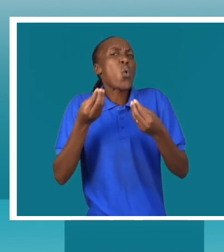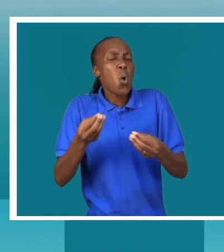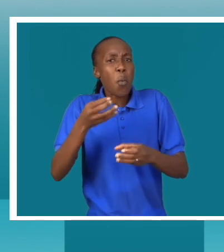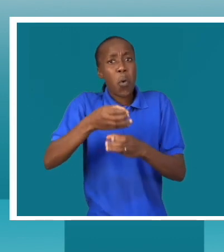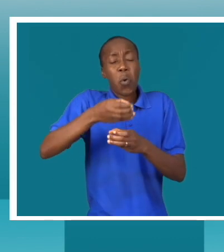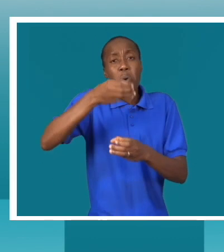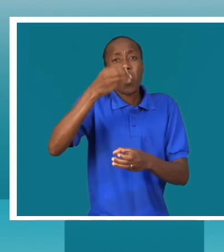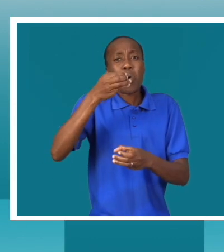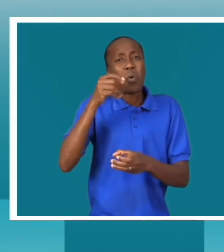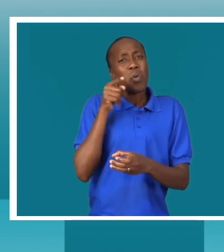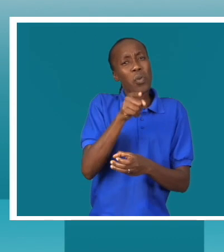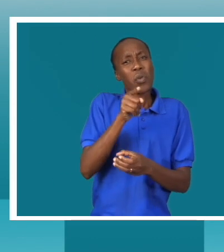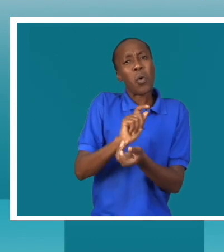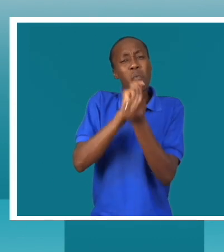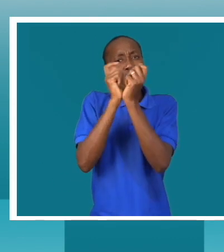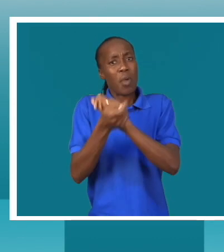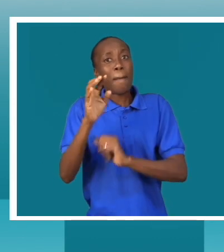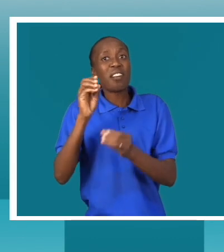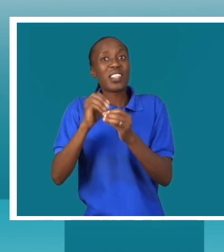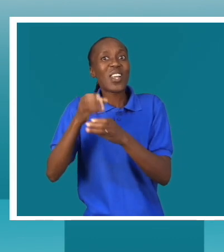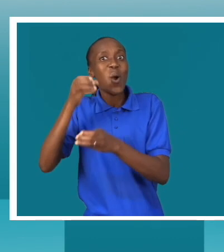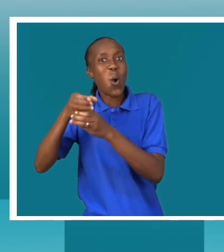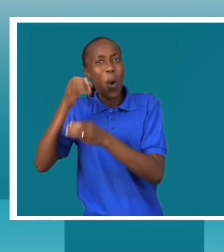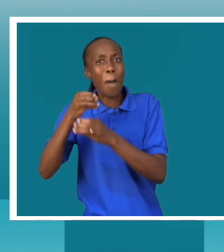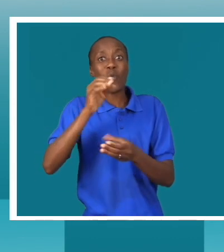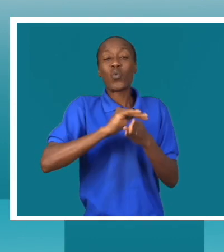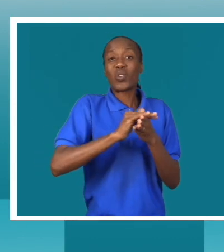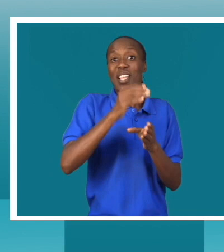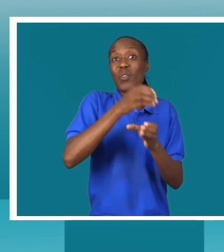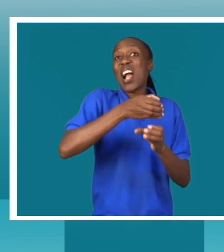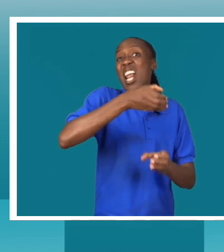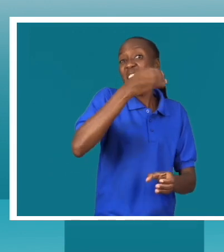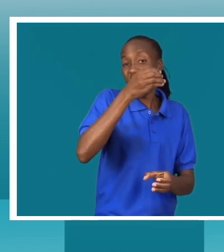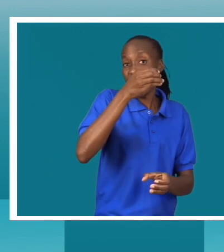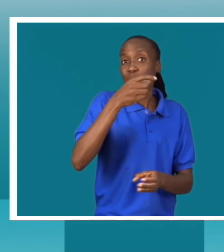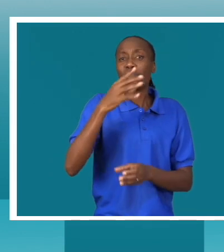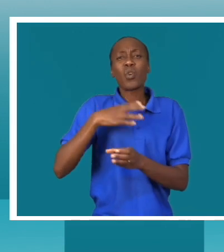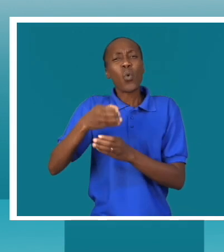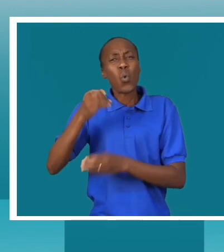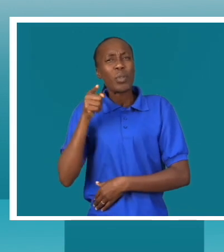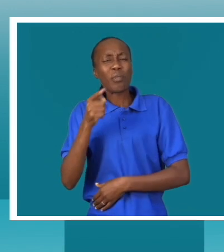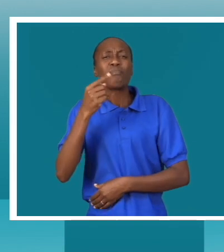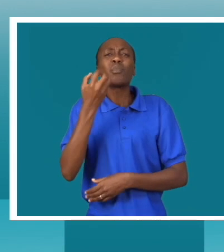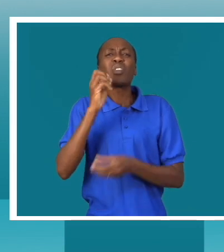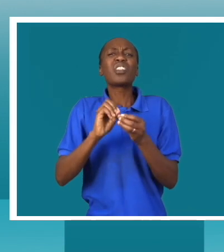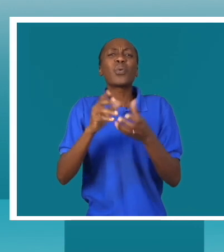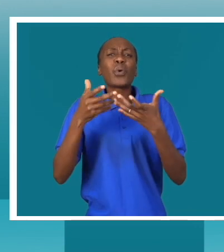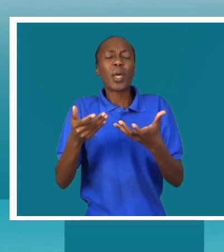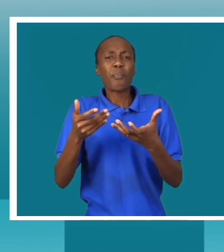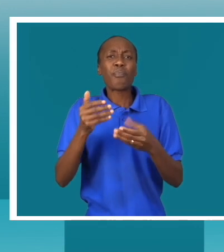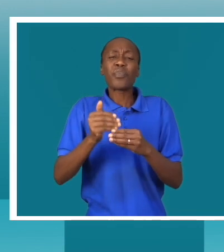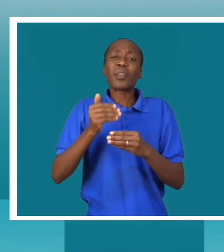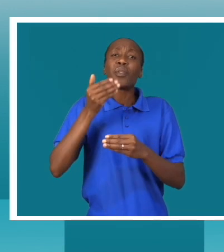copo. Foi então que decidimos fazer um teste, produzindo estes copos e